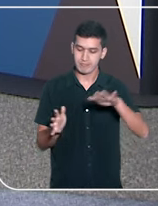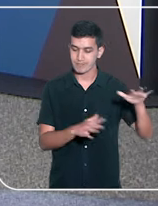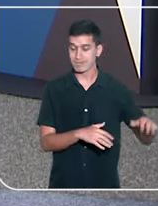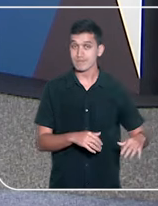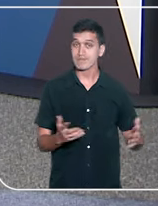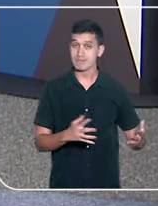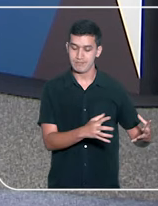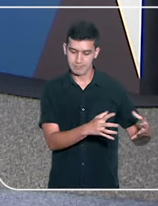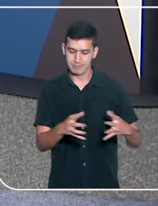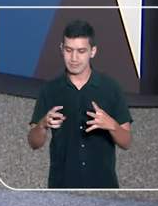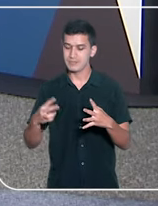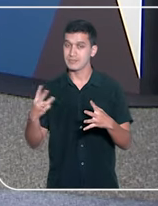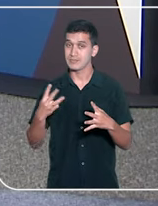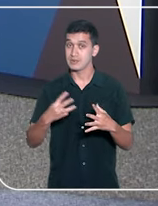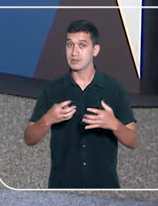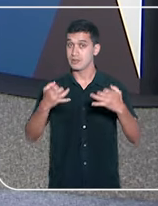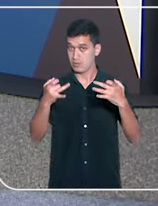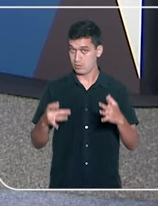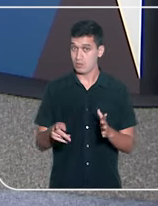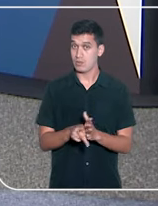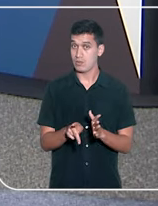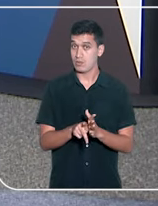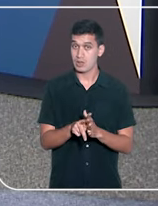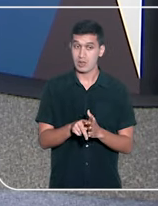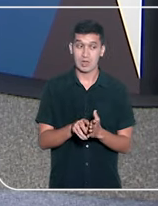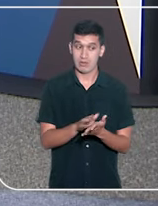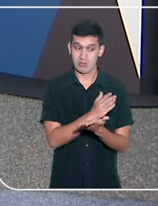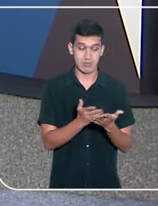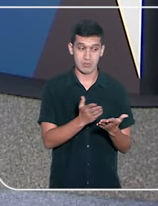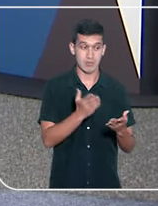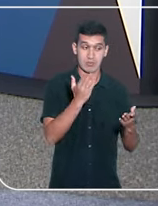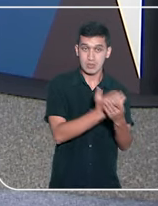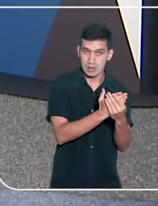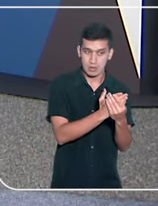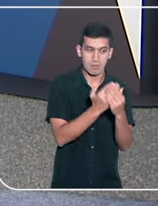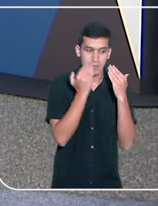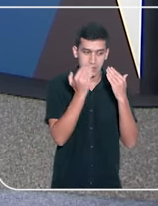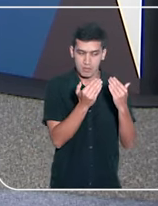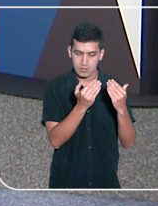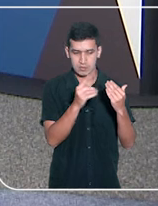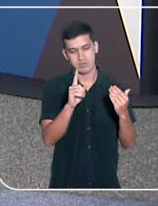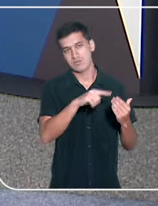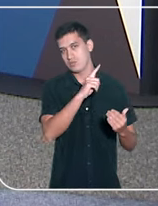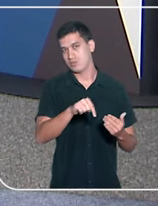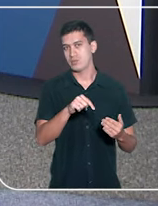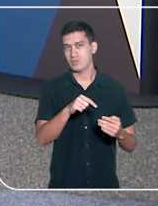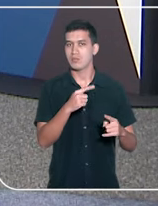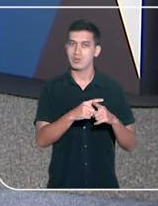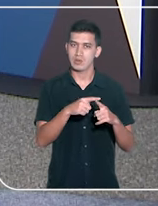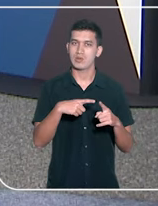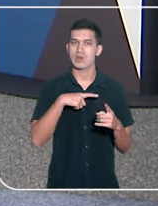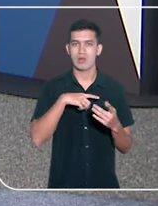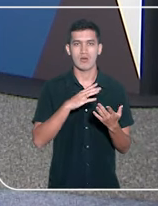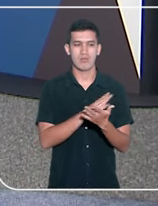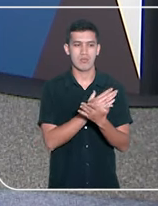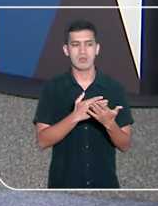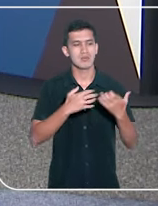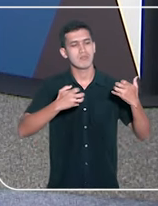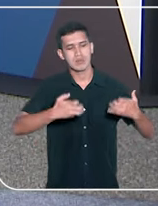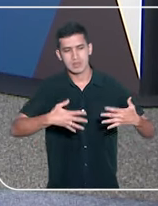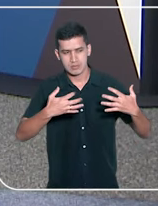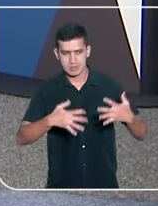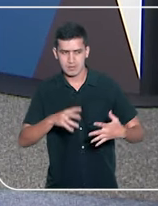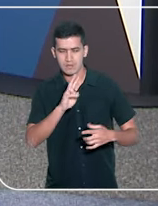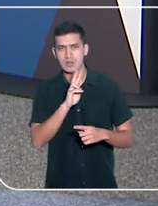turma extinção de ação monitória por insuficiência de prova após embargos e negativa de perícia